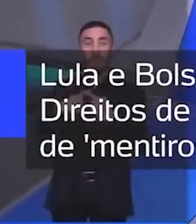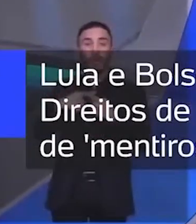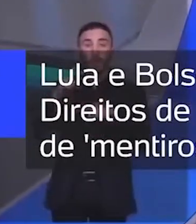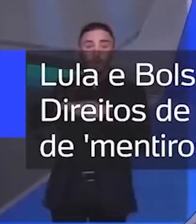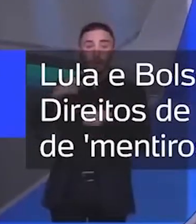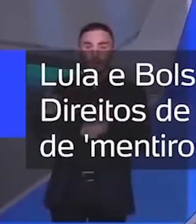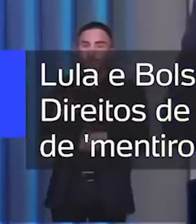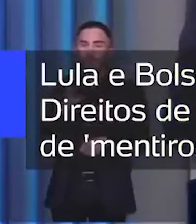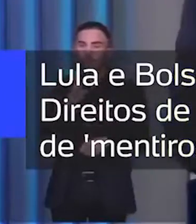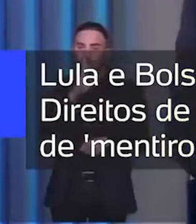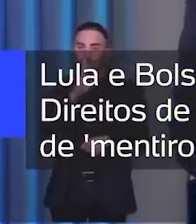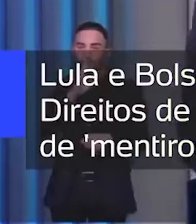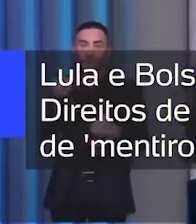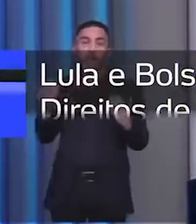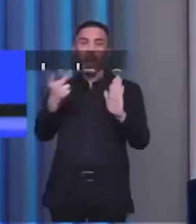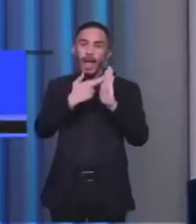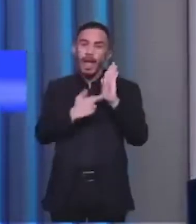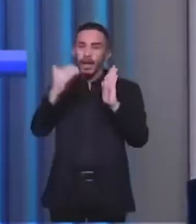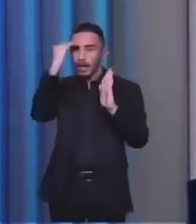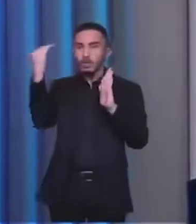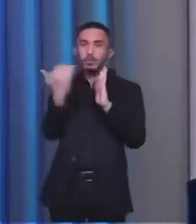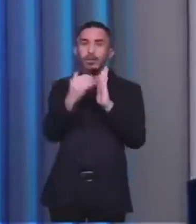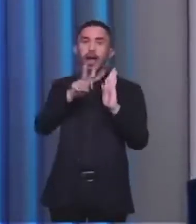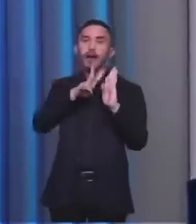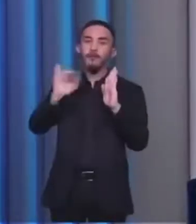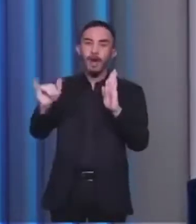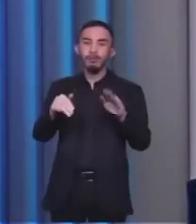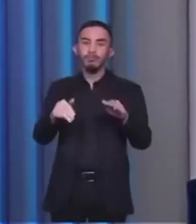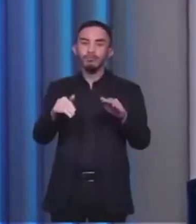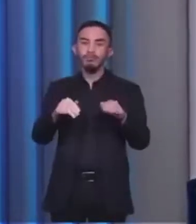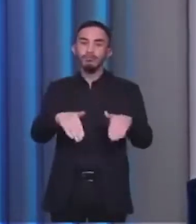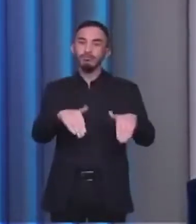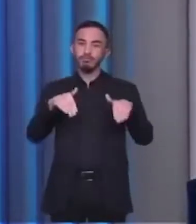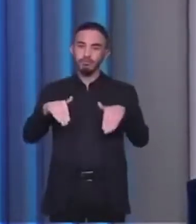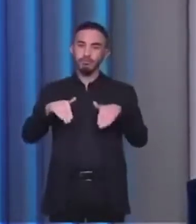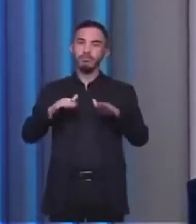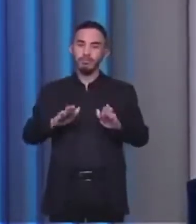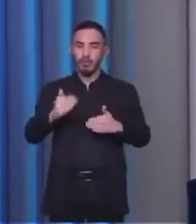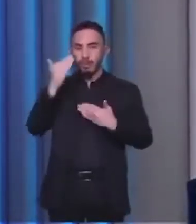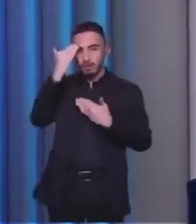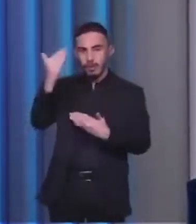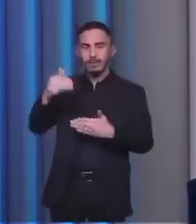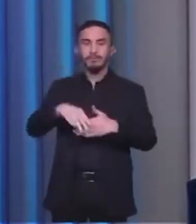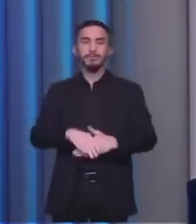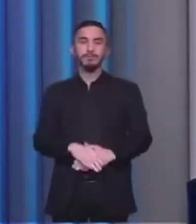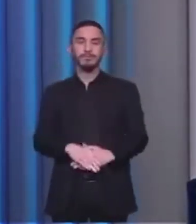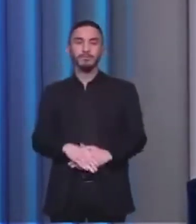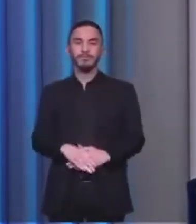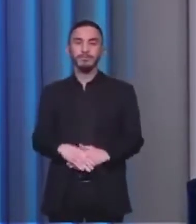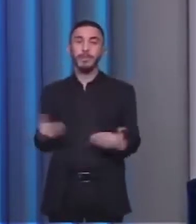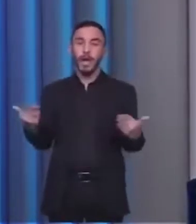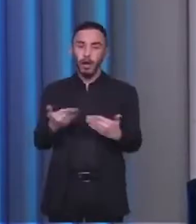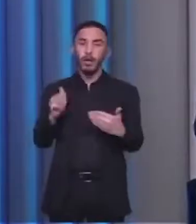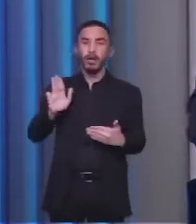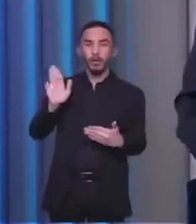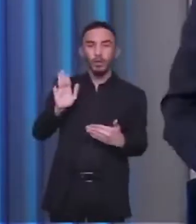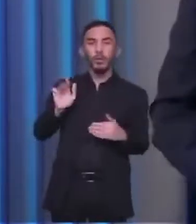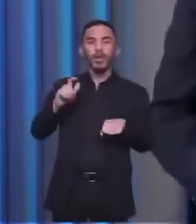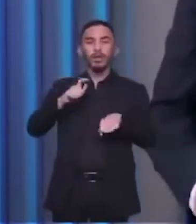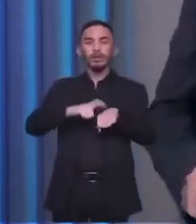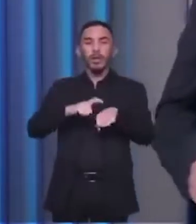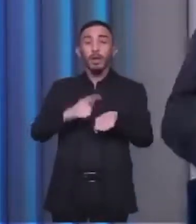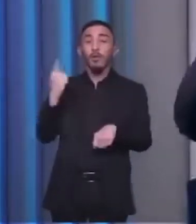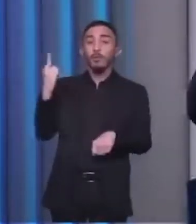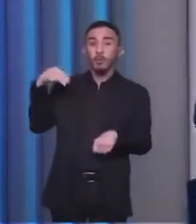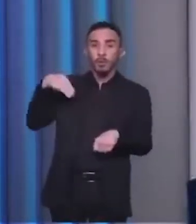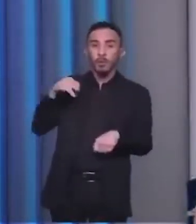sua vez de falar. As regras serão respeitadas, candidato Bolsonaro. Obrigado. Candidato Lula, a partir de agora, o senhor tem direito